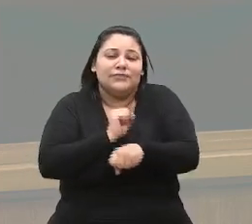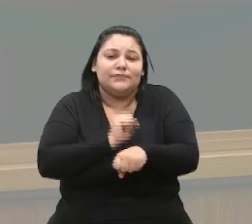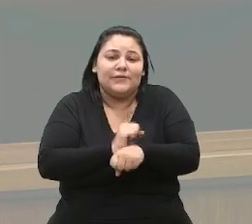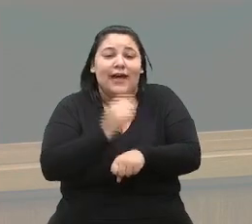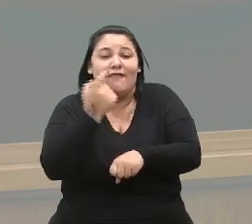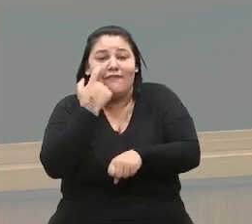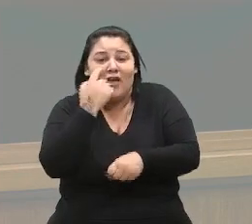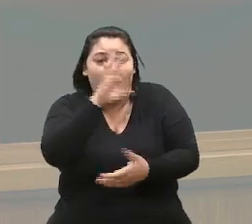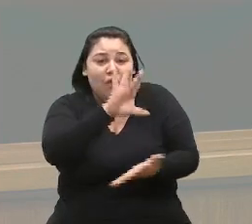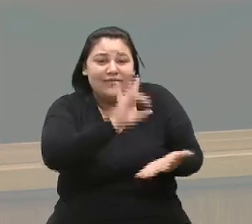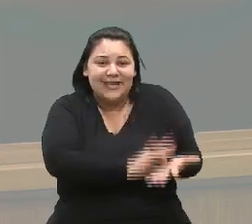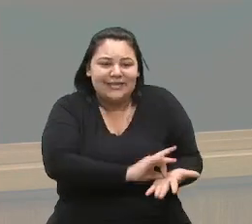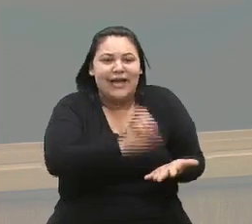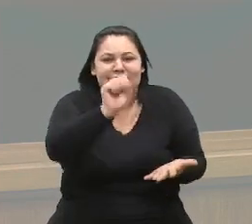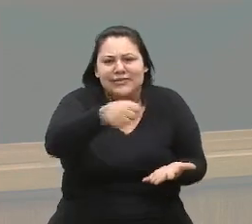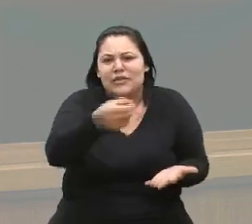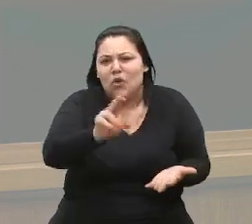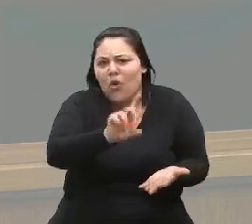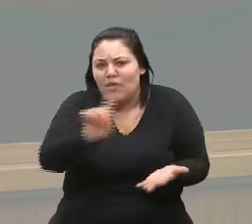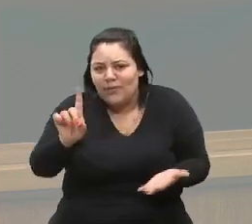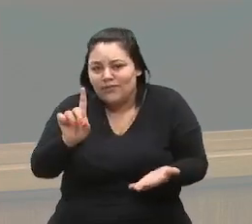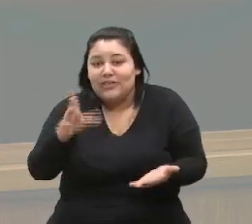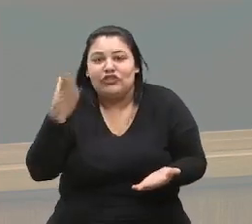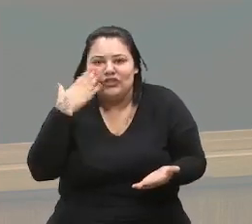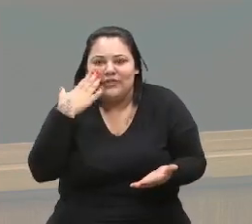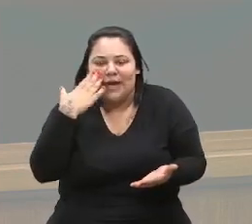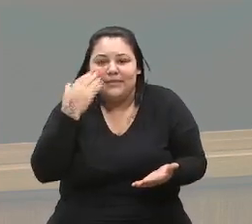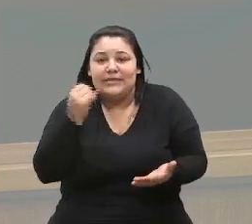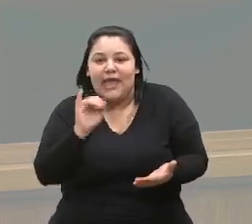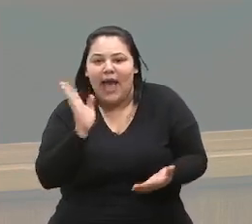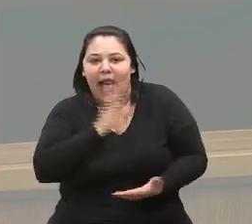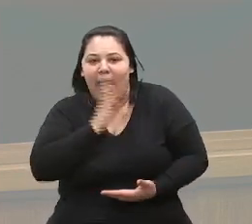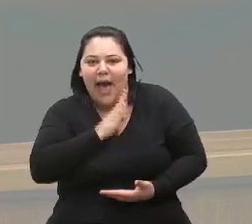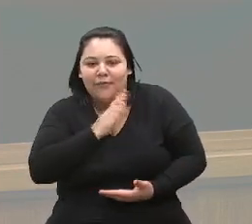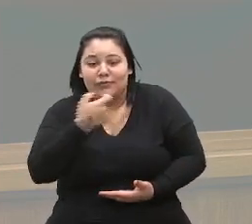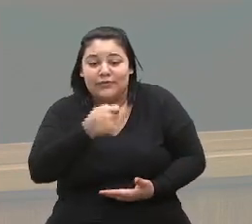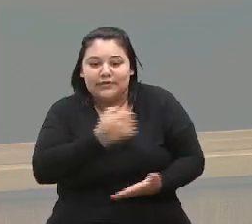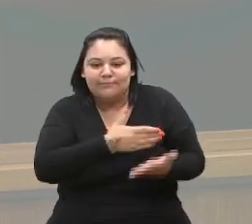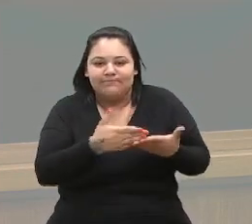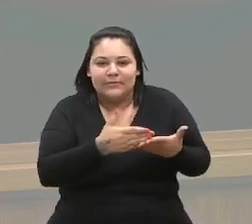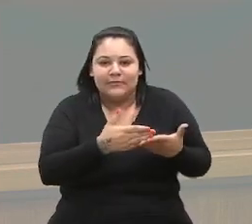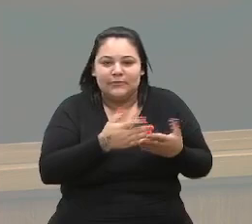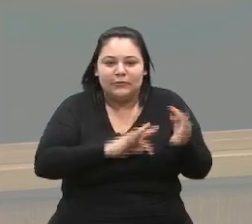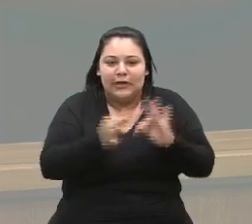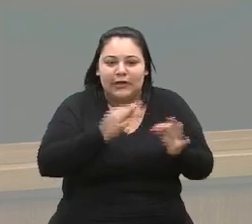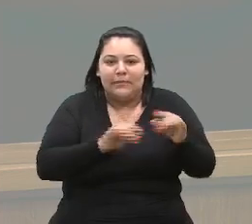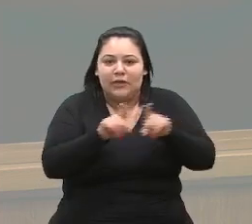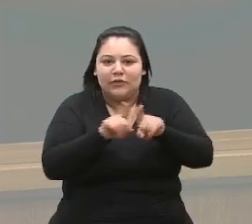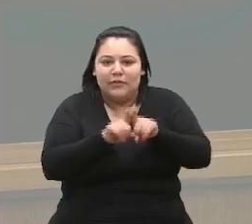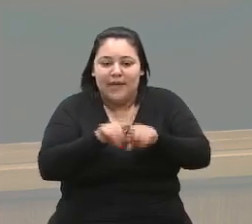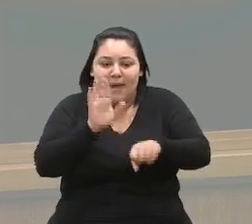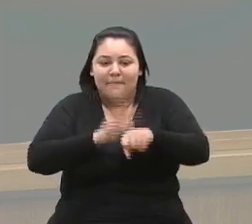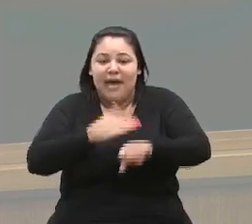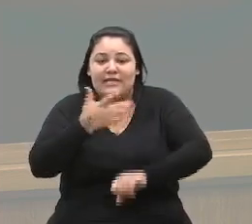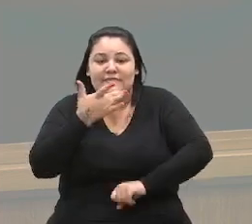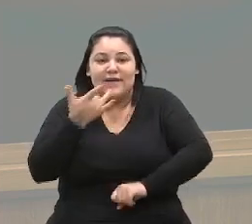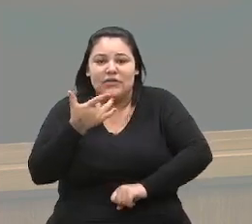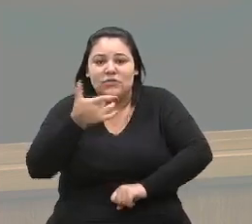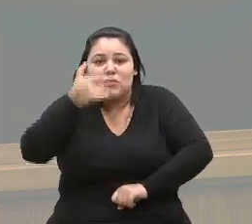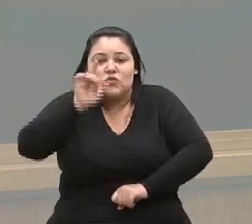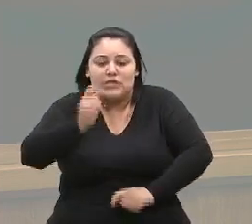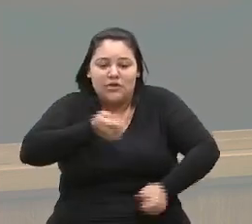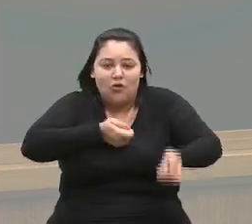o diagnóstico for feito, mais fácil para iniciar o tratamento, mais fácil para controlar a